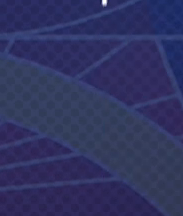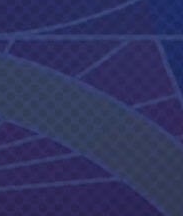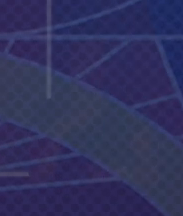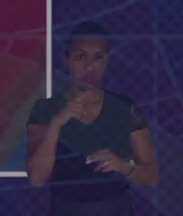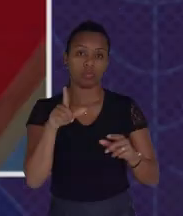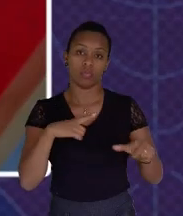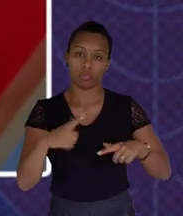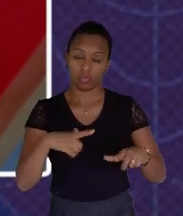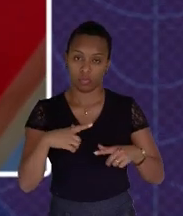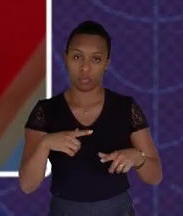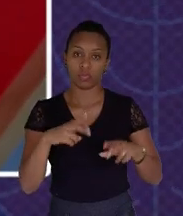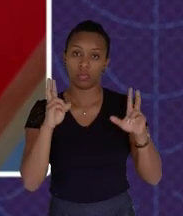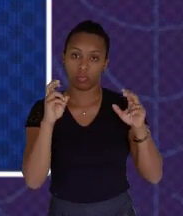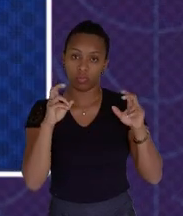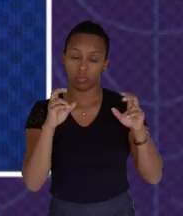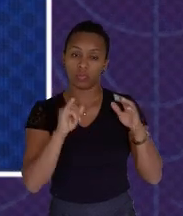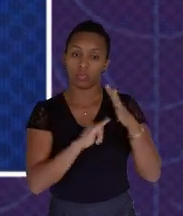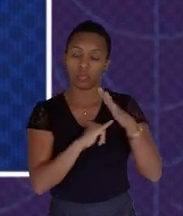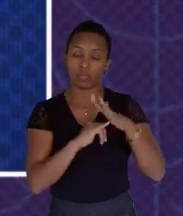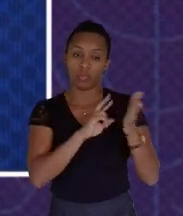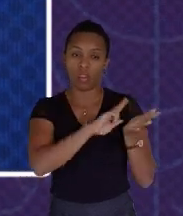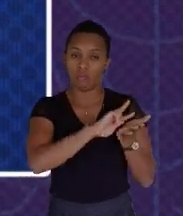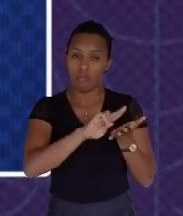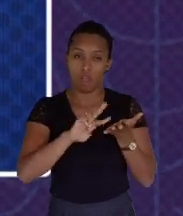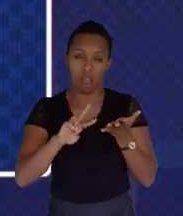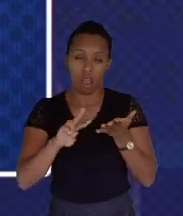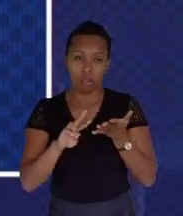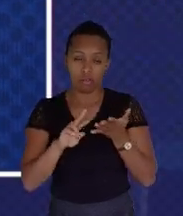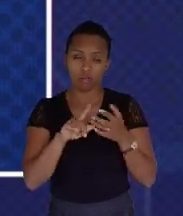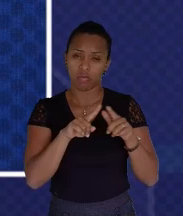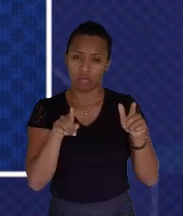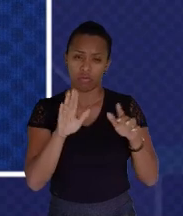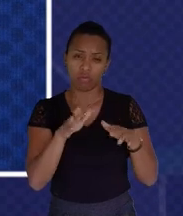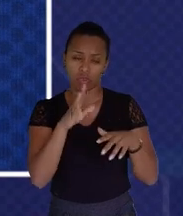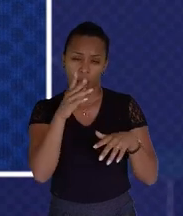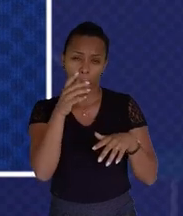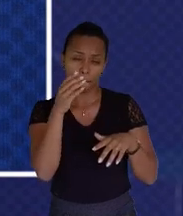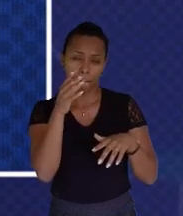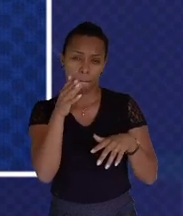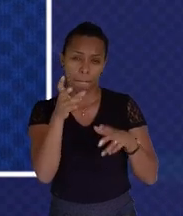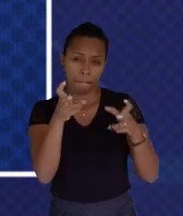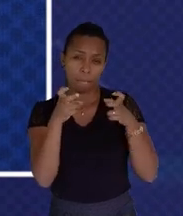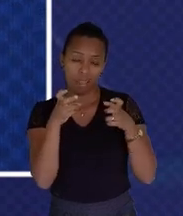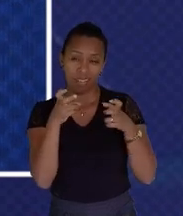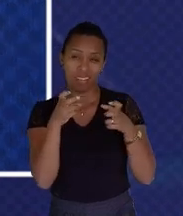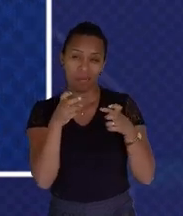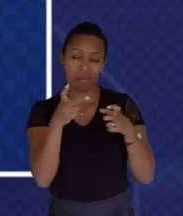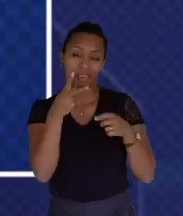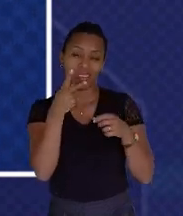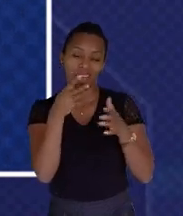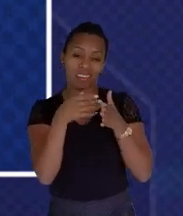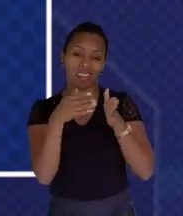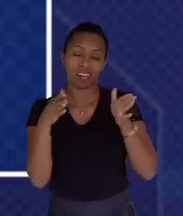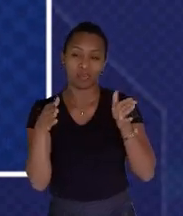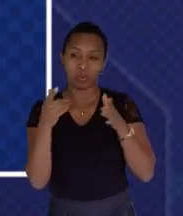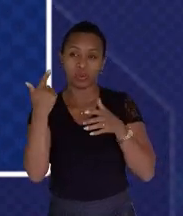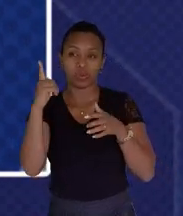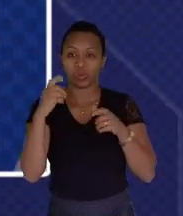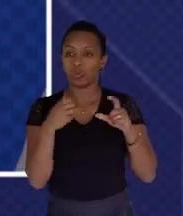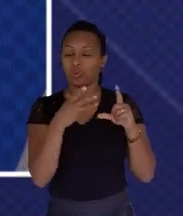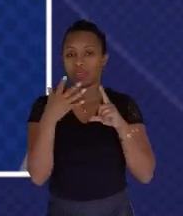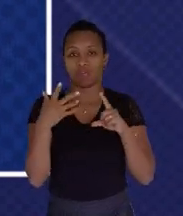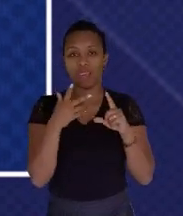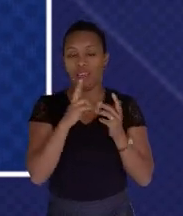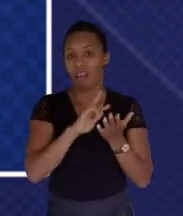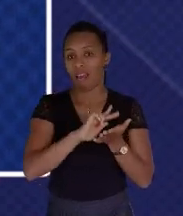a temática da agilidade institucional de diversas formas. Eu acho que vocês devem ter já percebido isso na nossa fala de abertura, nos outros painéis,